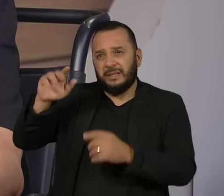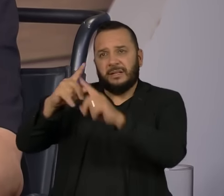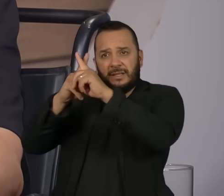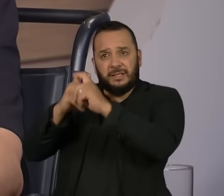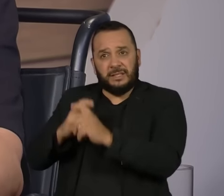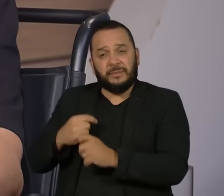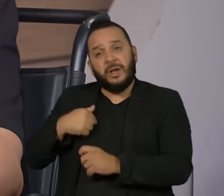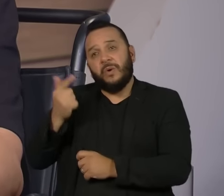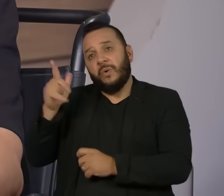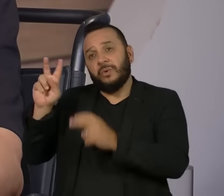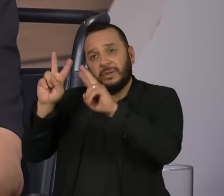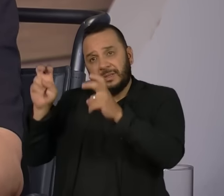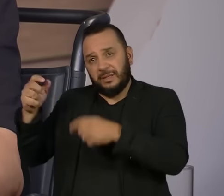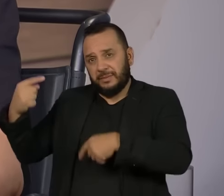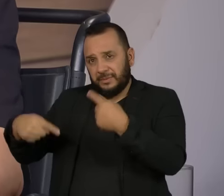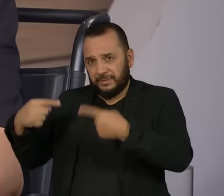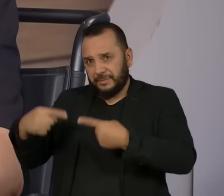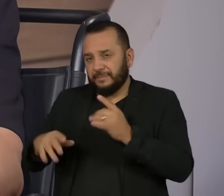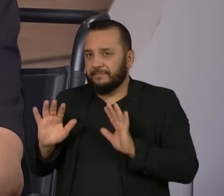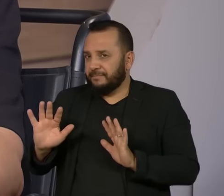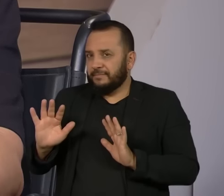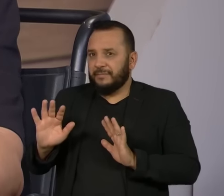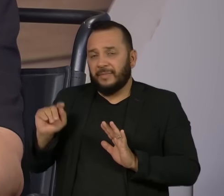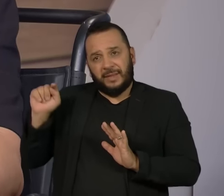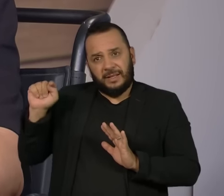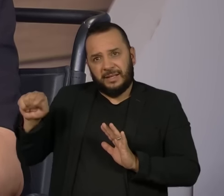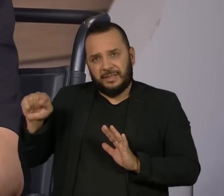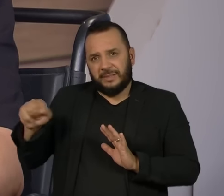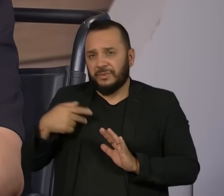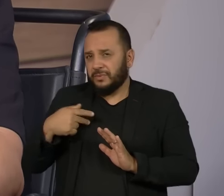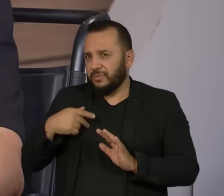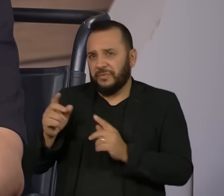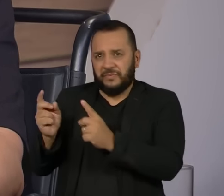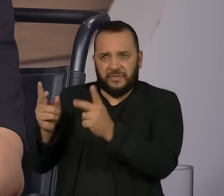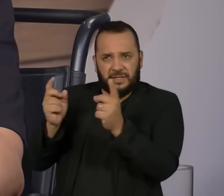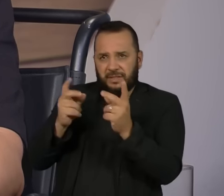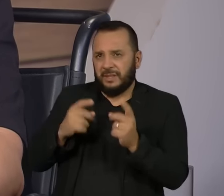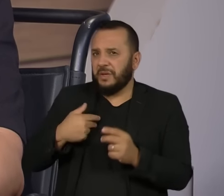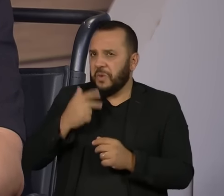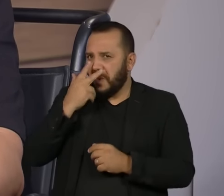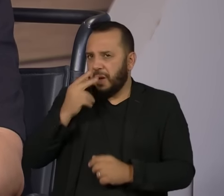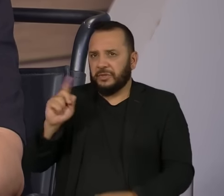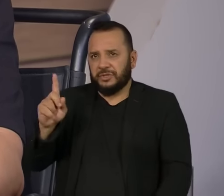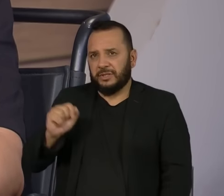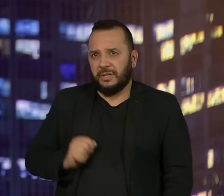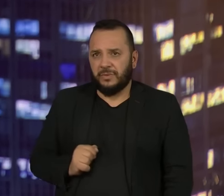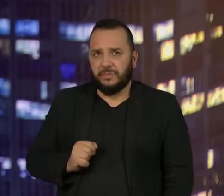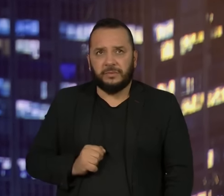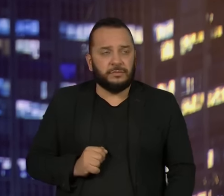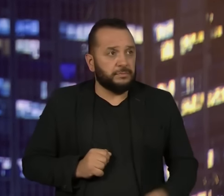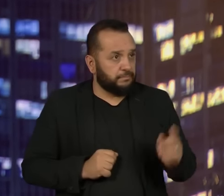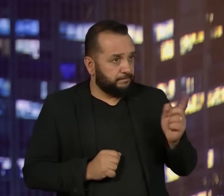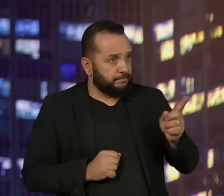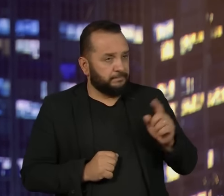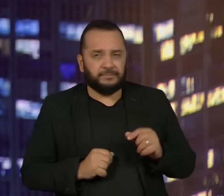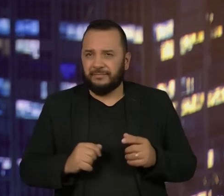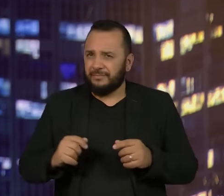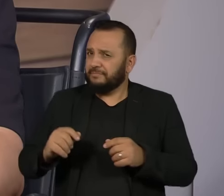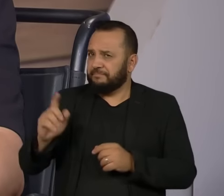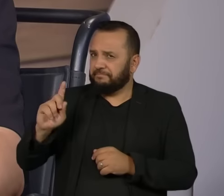patamar, né? Entra numa natureza diferente. Eu não acho que essa obra deva circular livremente. Não, ainda mais num